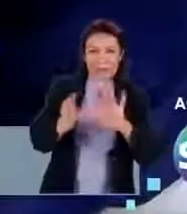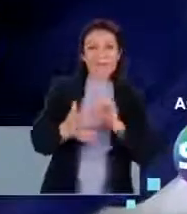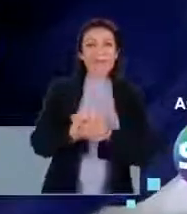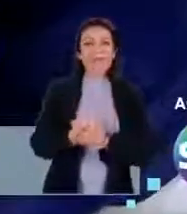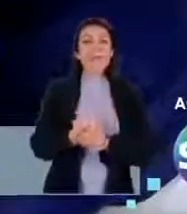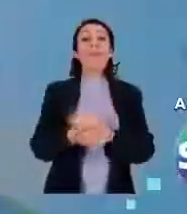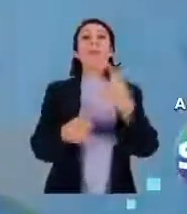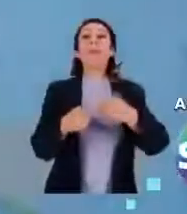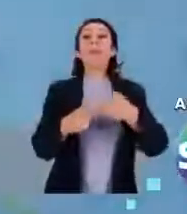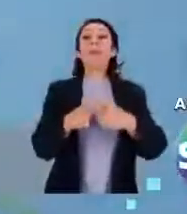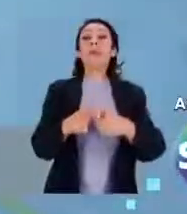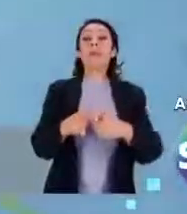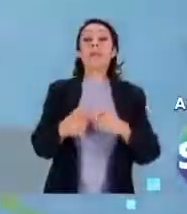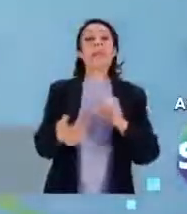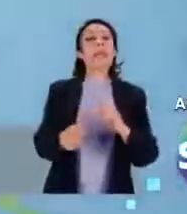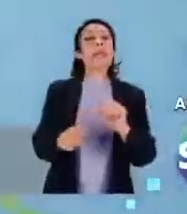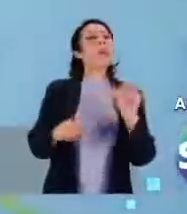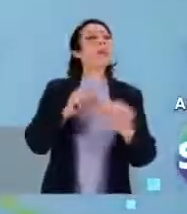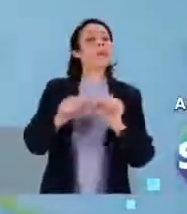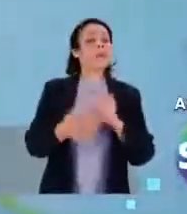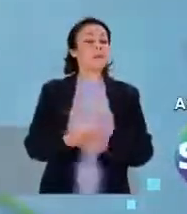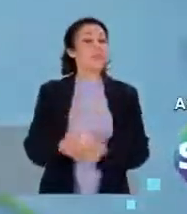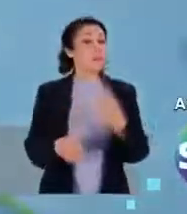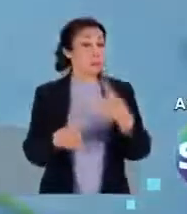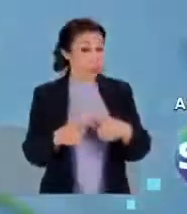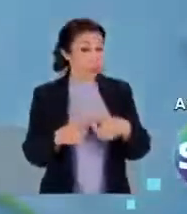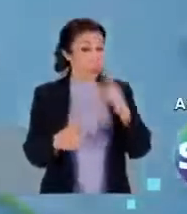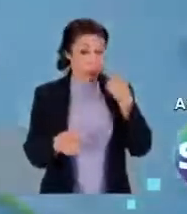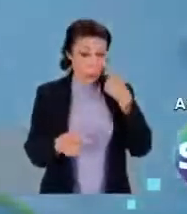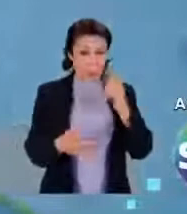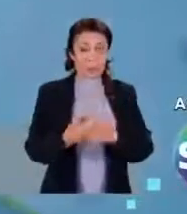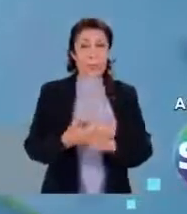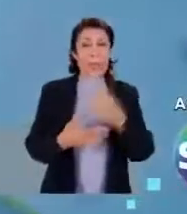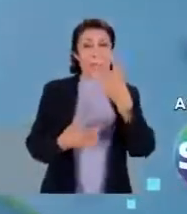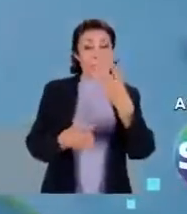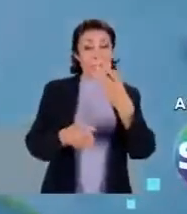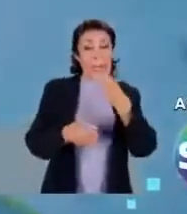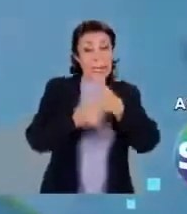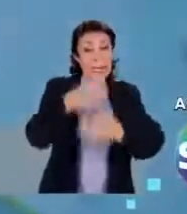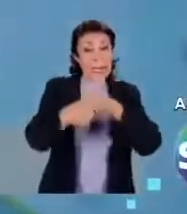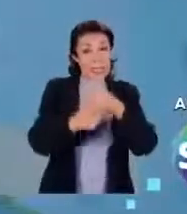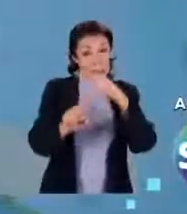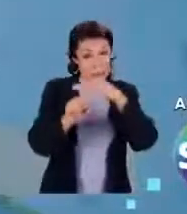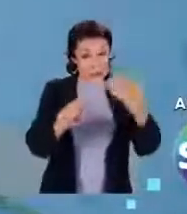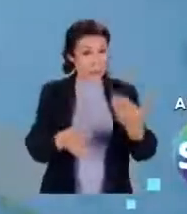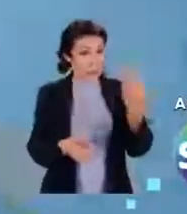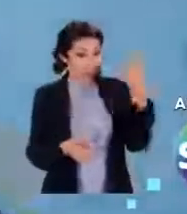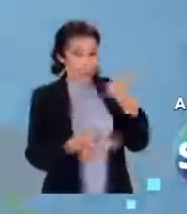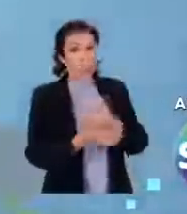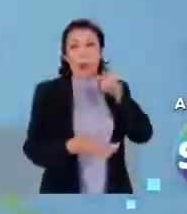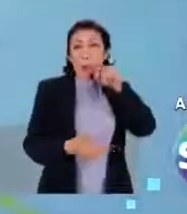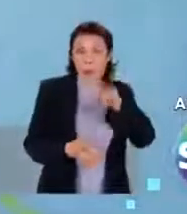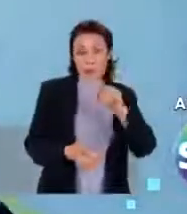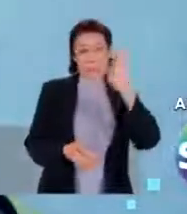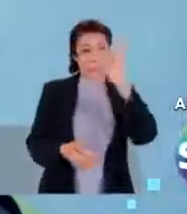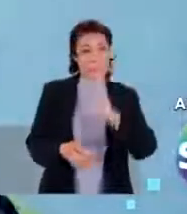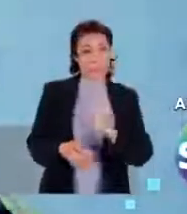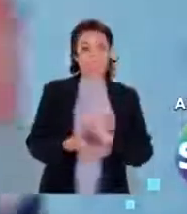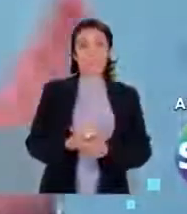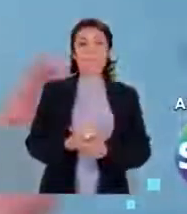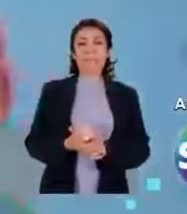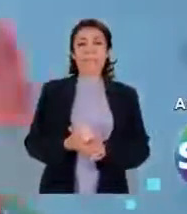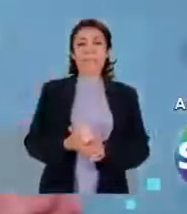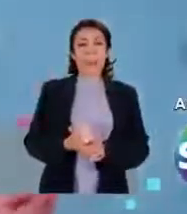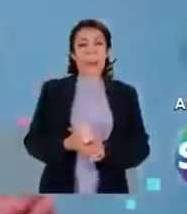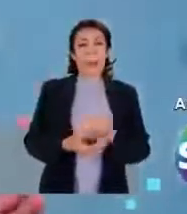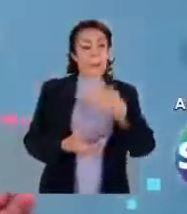por que minha irmã mudar porque veja há três anos e meio atrás você brasileiro indignado com mais